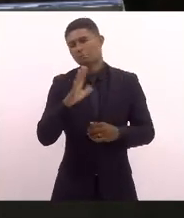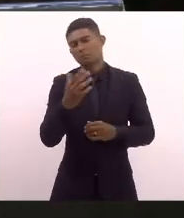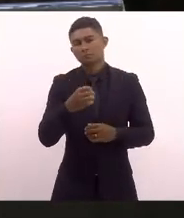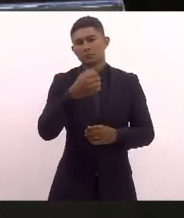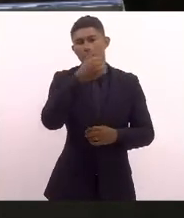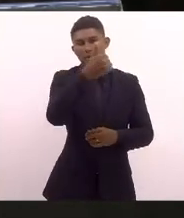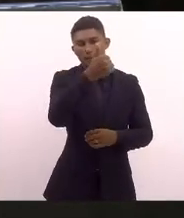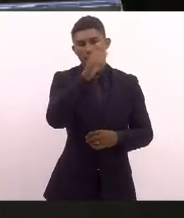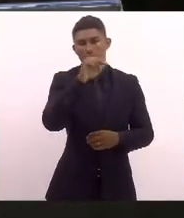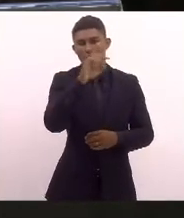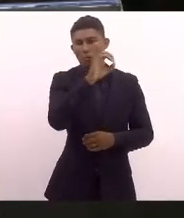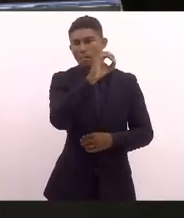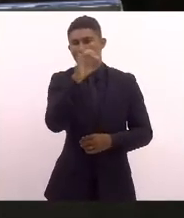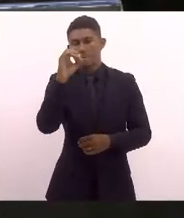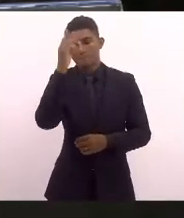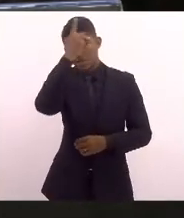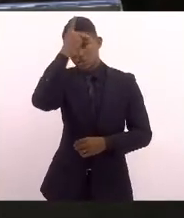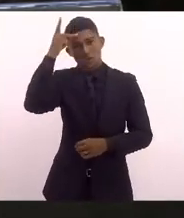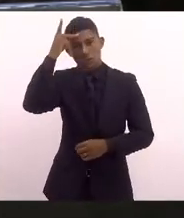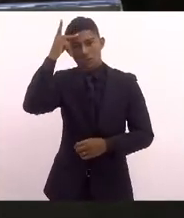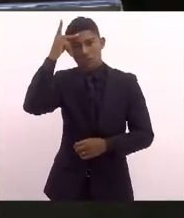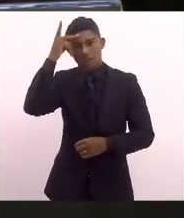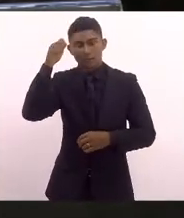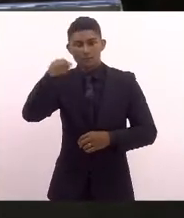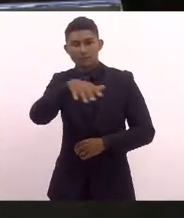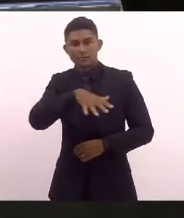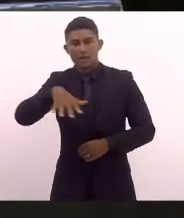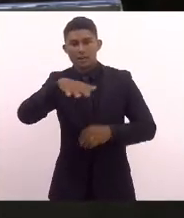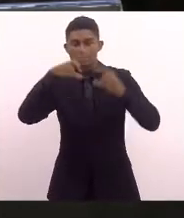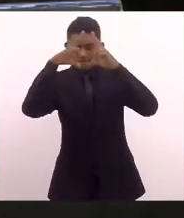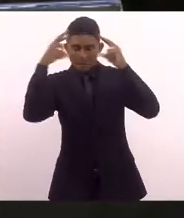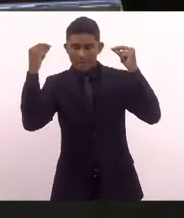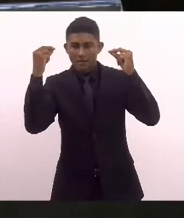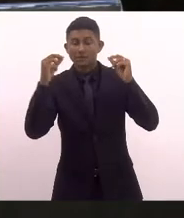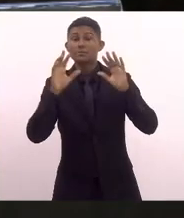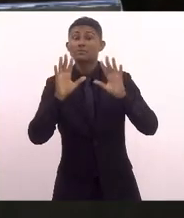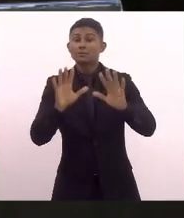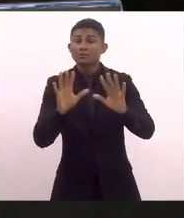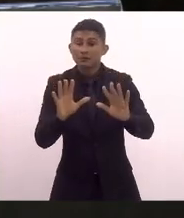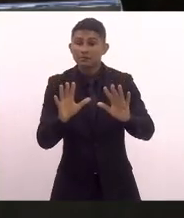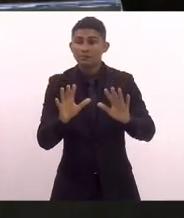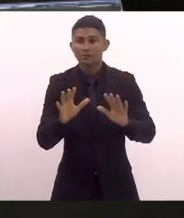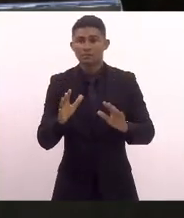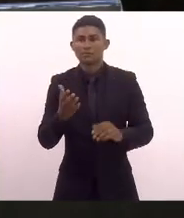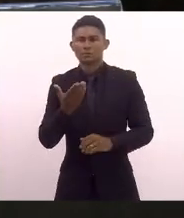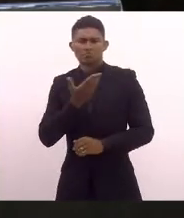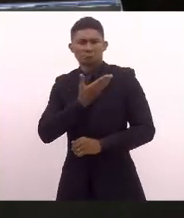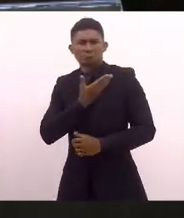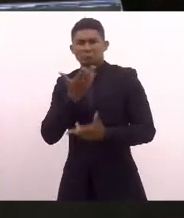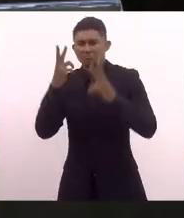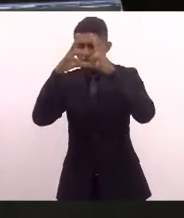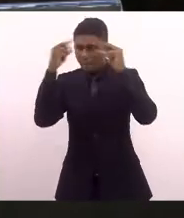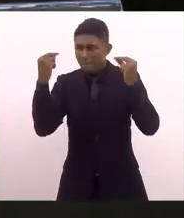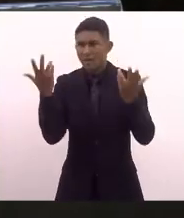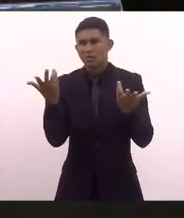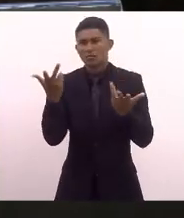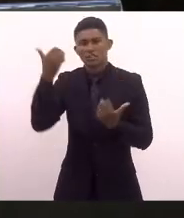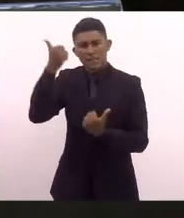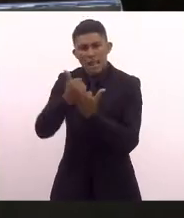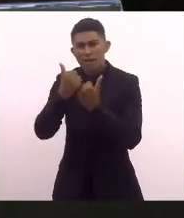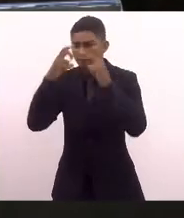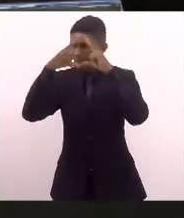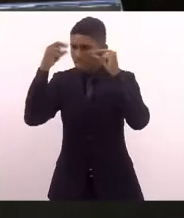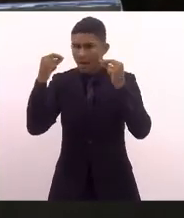1.000 pessoas, na enfermagem na pandemia. Mas apenas, pasmem, colegas, enfermeiros técnicos e auxiliares de